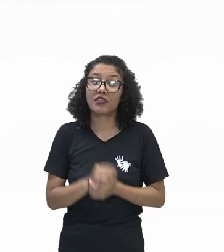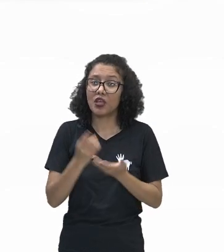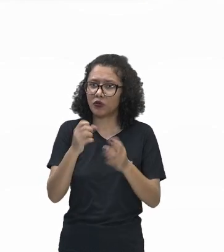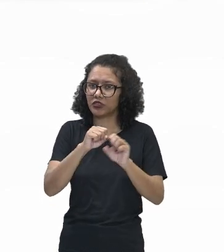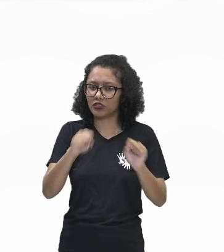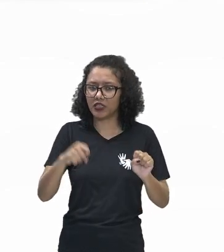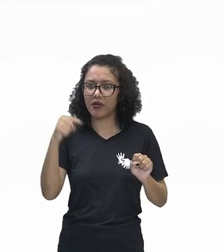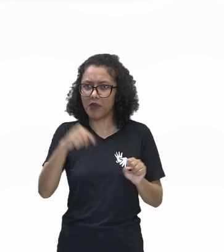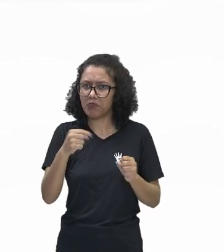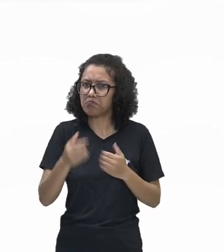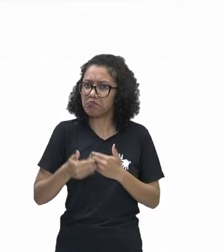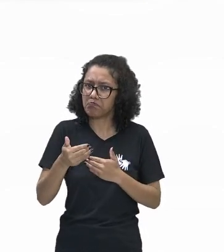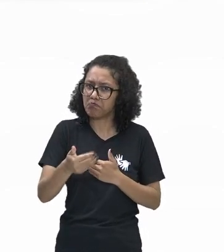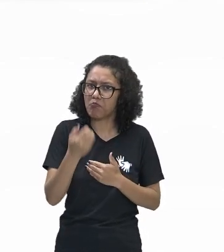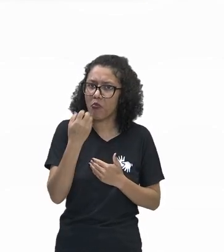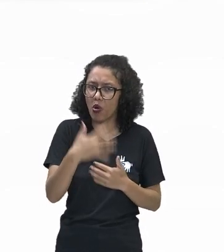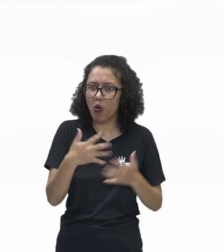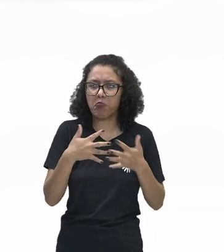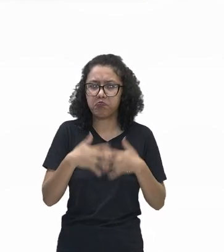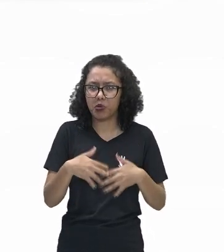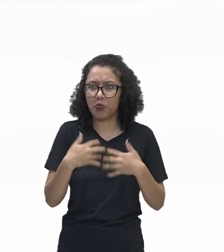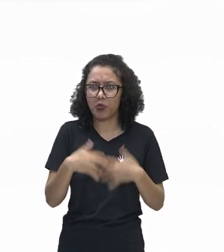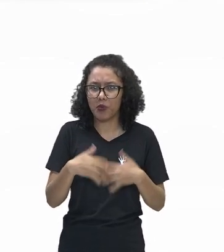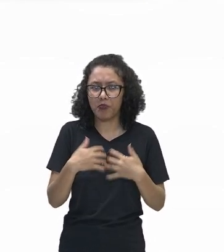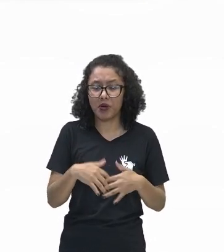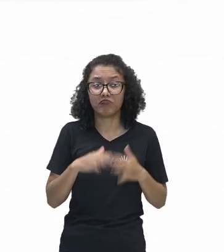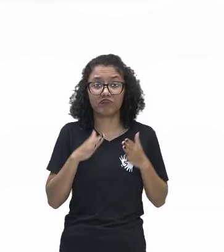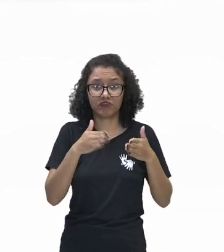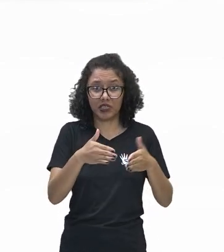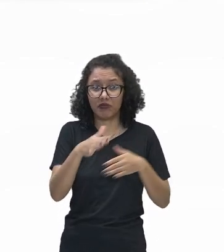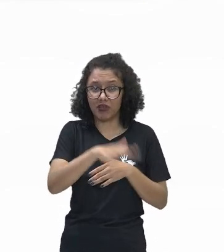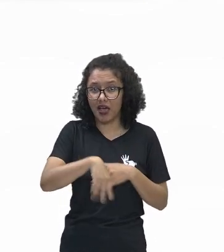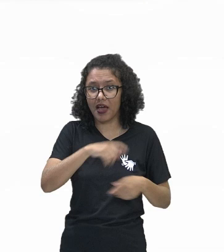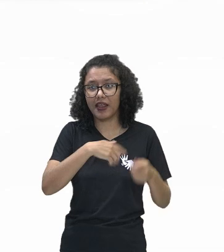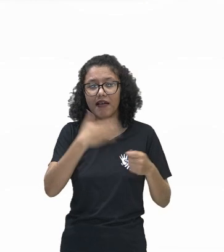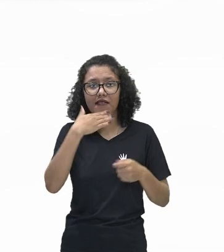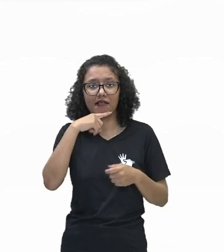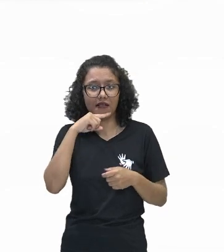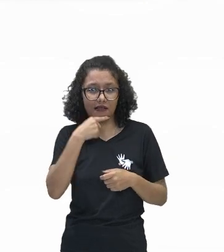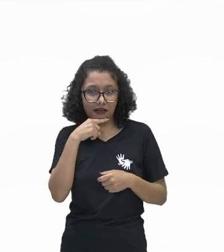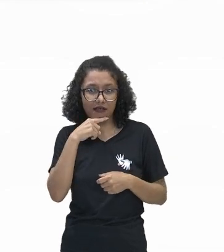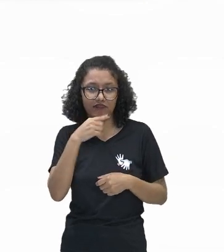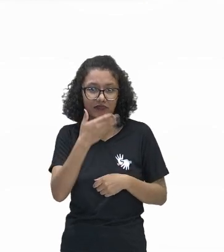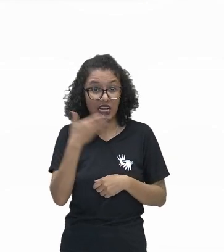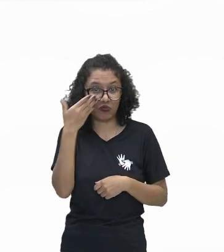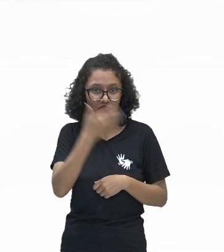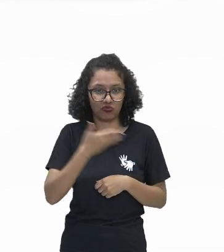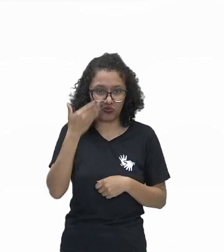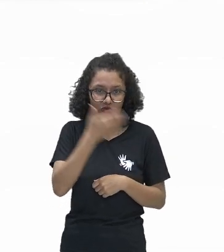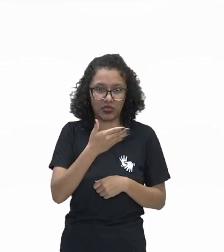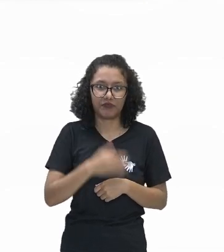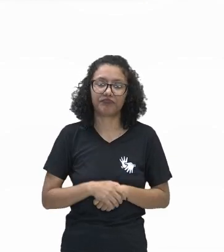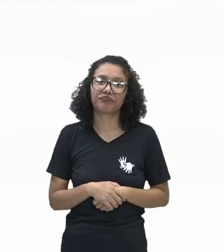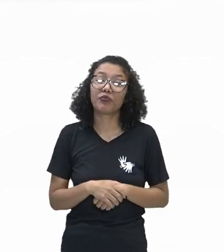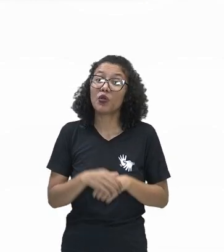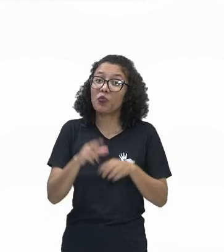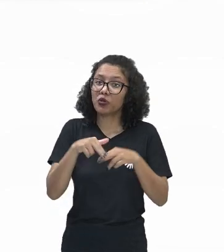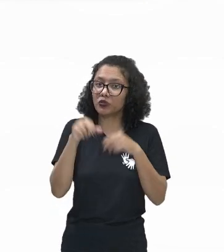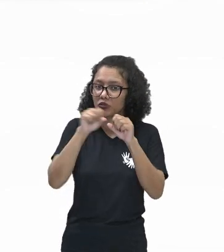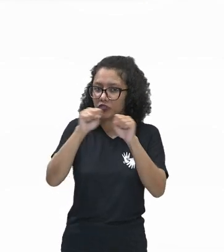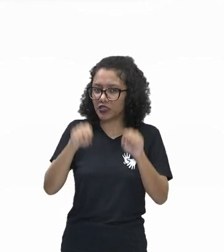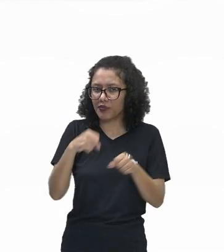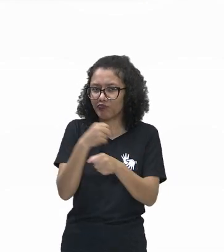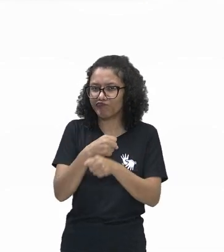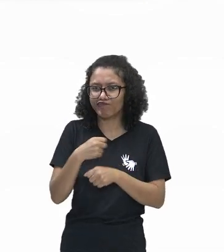sistema da economia açucareira? Esse trabalho escravo ele vai desempenhar um papel fundamental